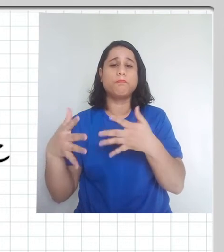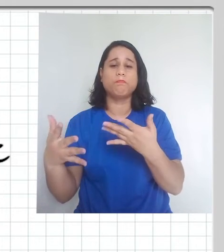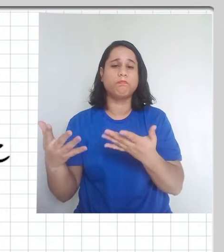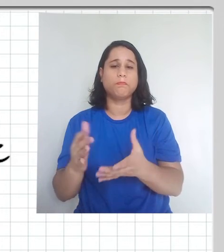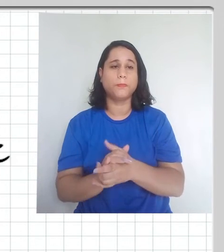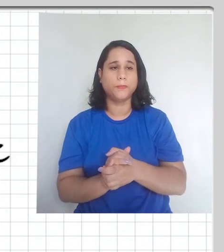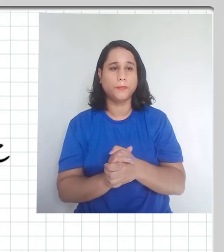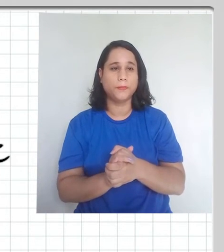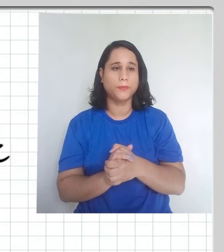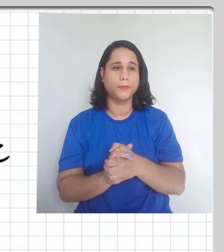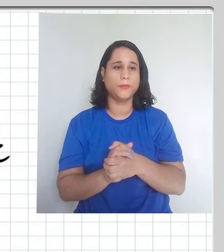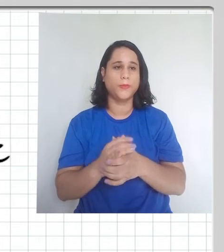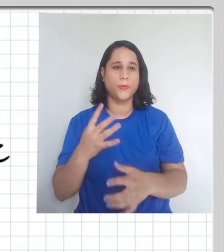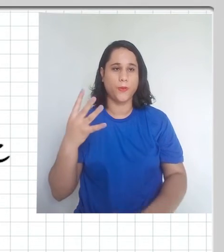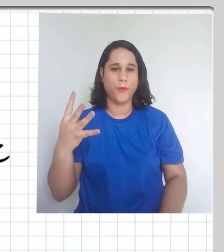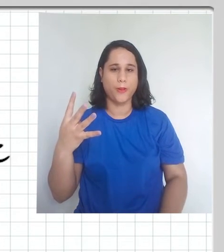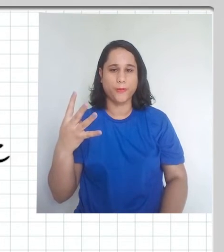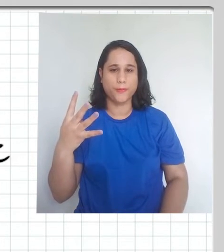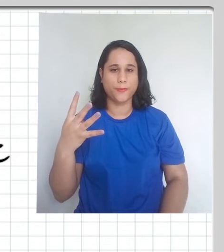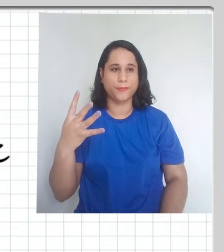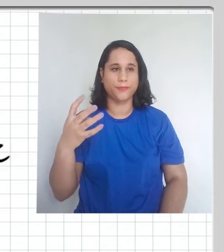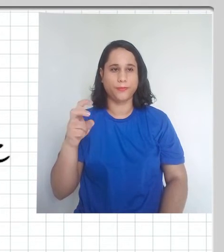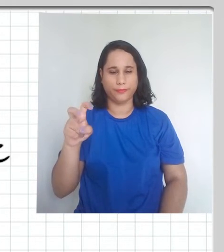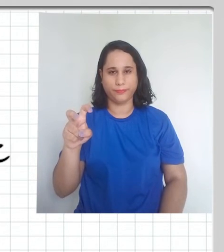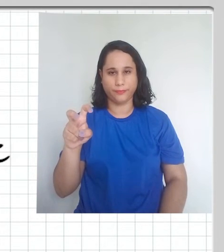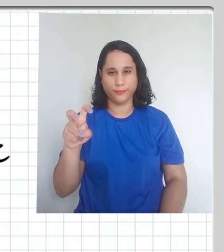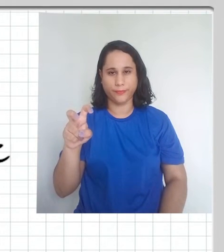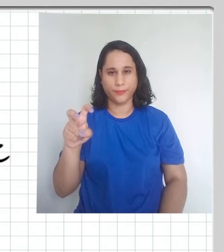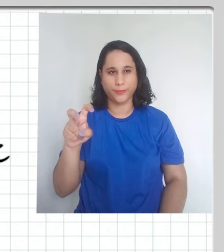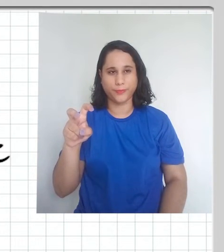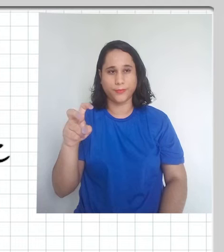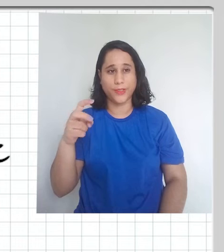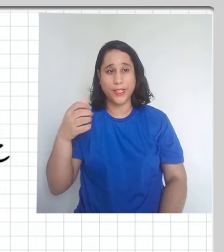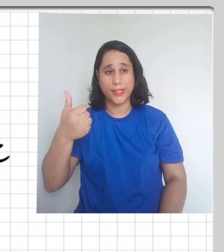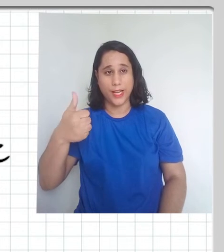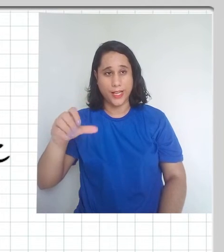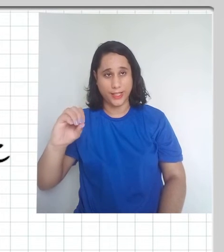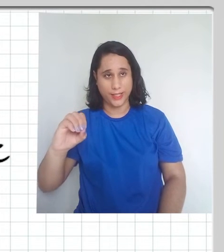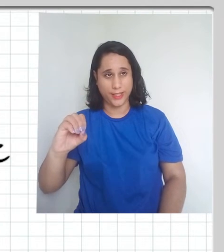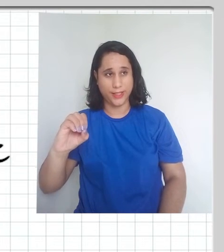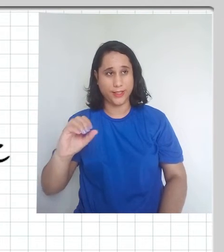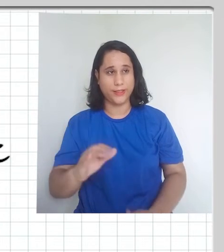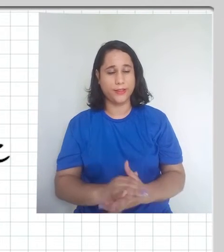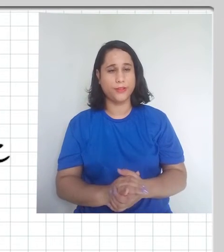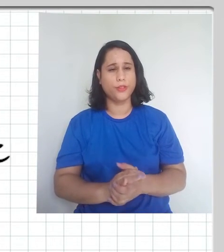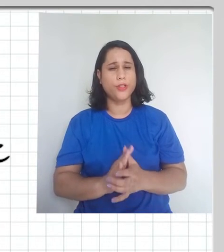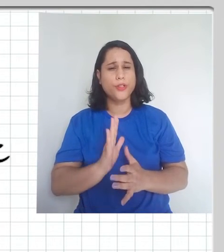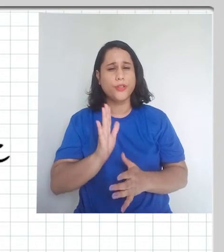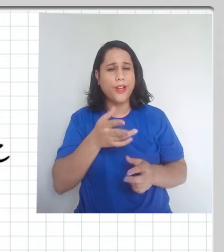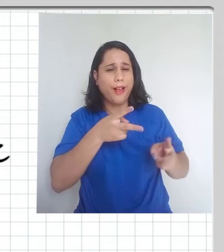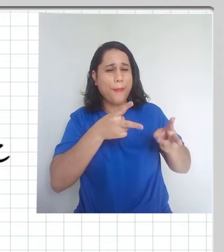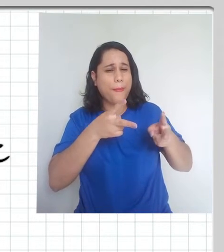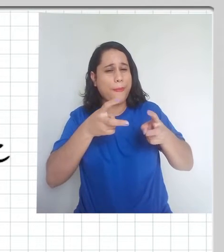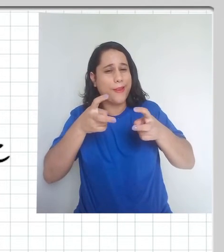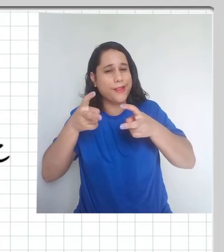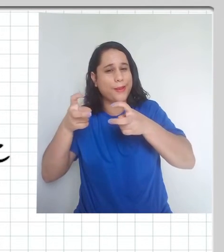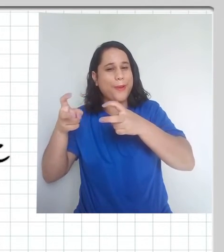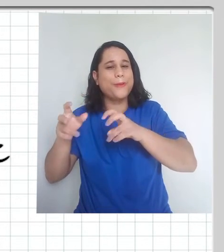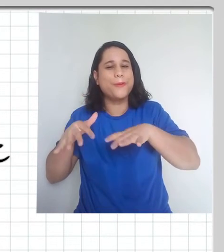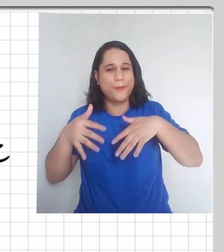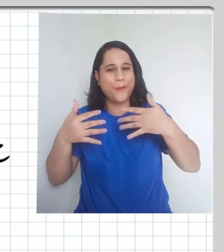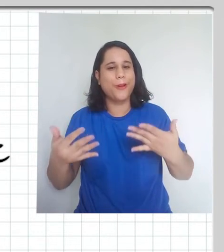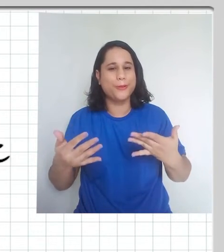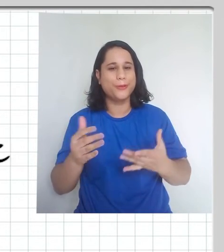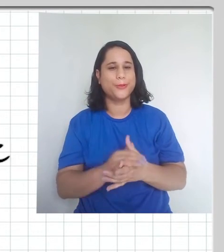conjunto C? 4, 5 e 10. Você já deve ter identificado qual